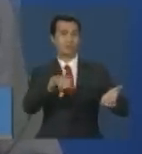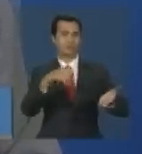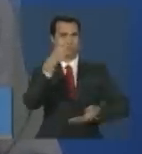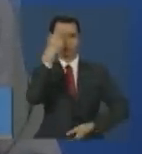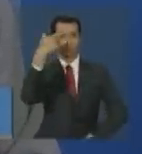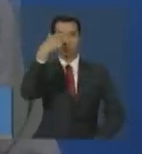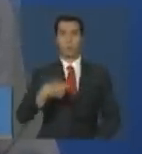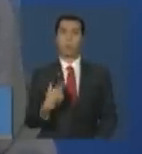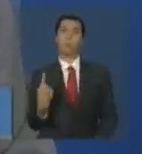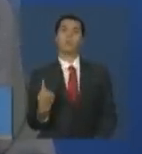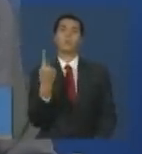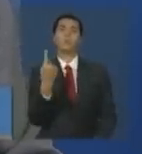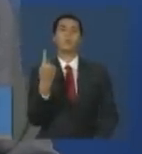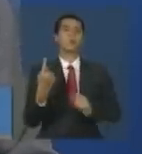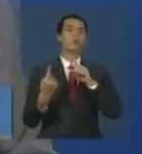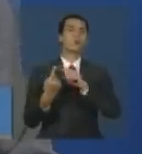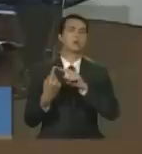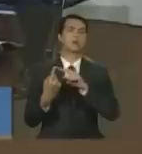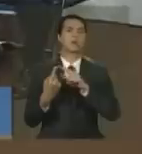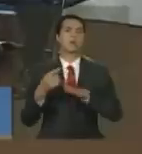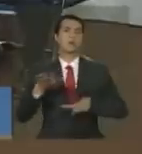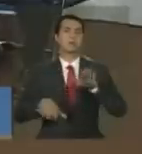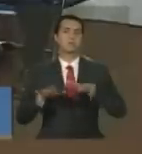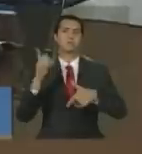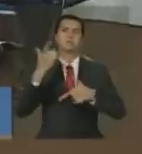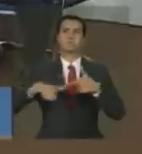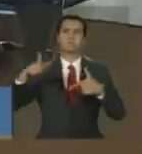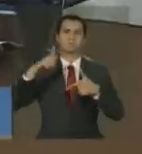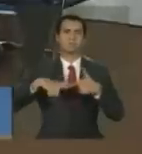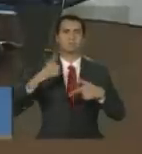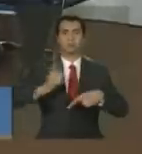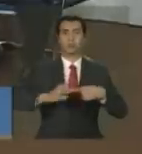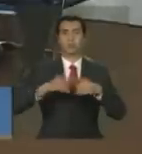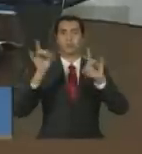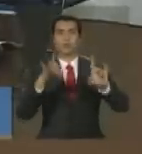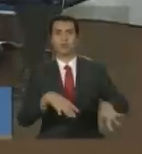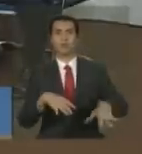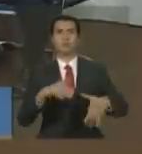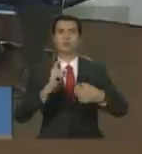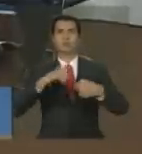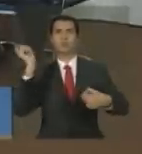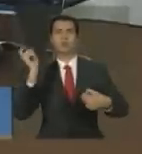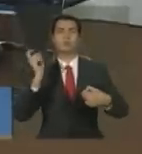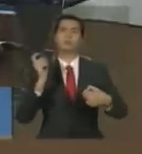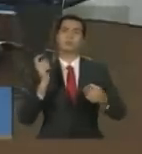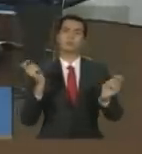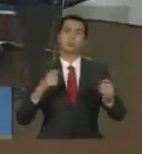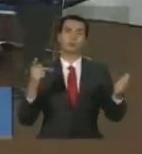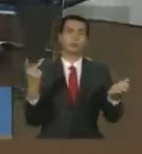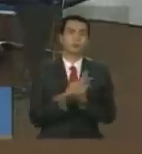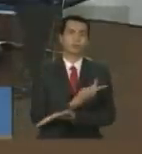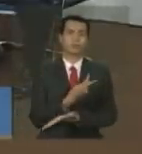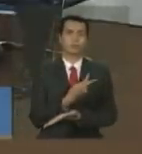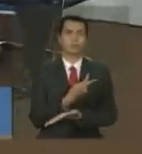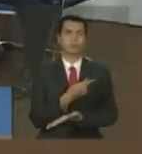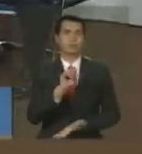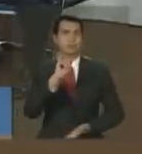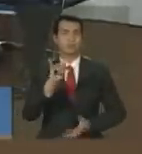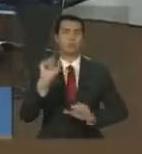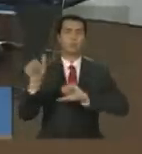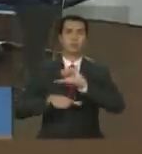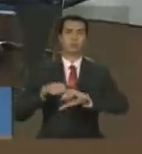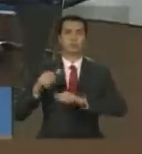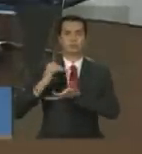figura do secretário, né, além de, como o Sávio falou, ele ter muitas outras atribuições, mas também a gente correria o risco de uma situação de mudança